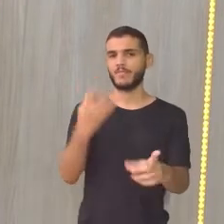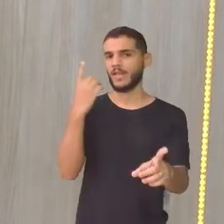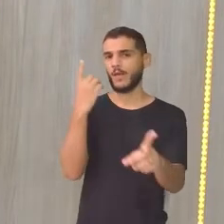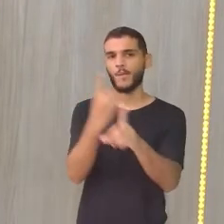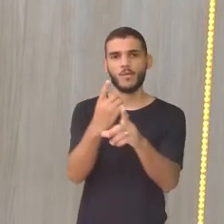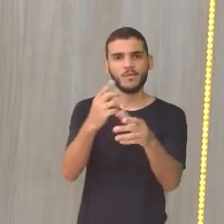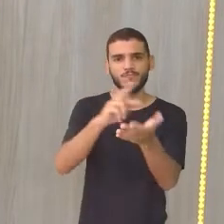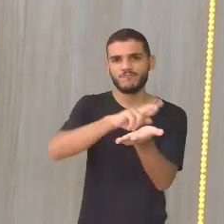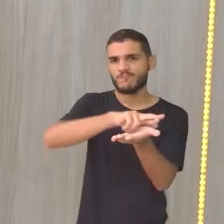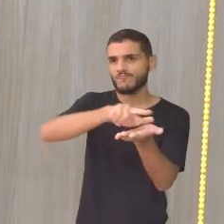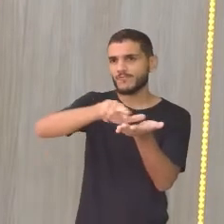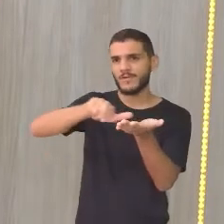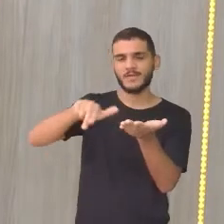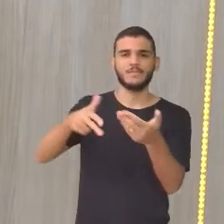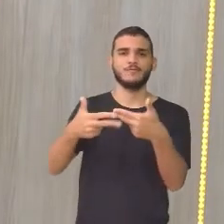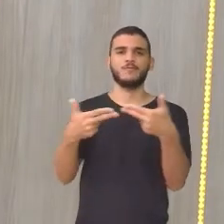leitura.